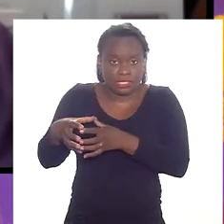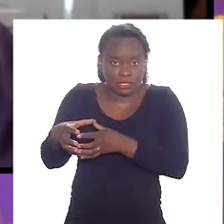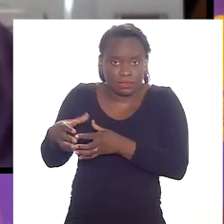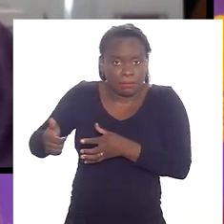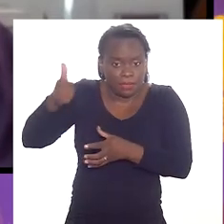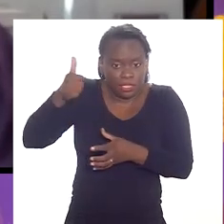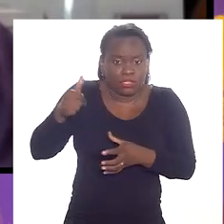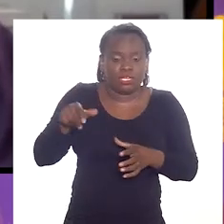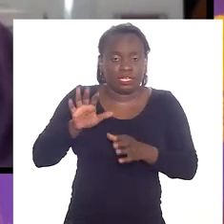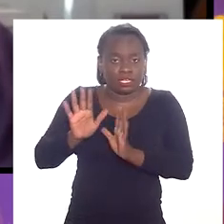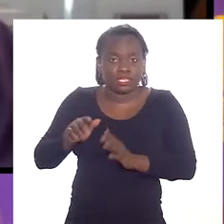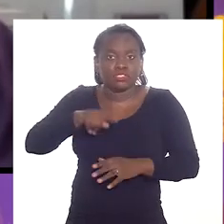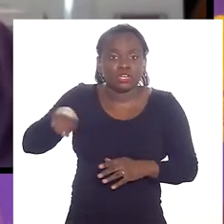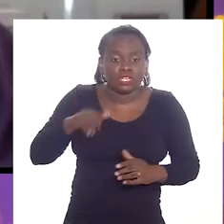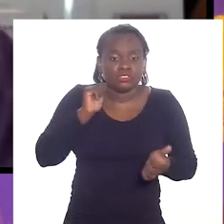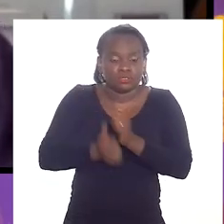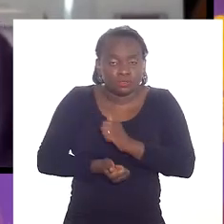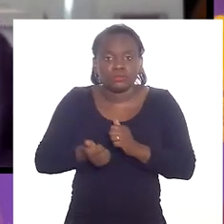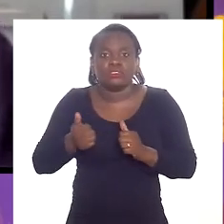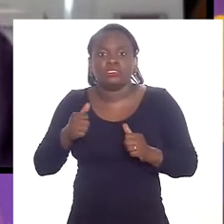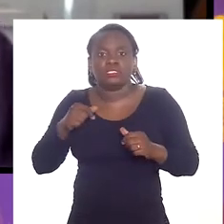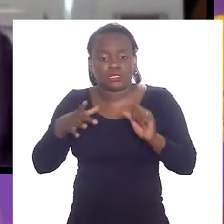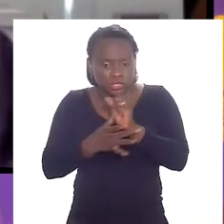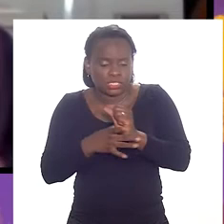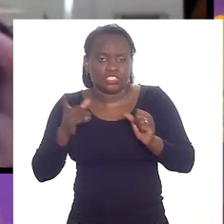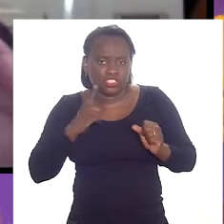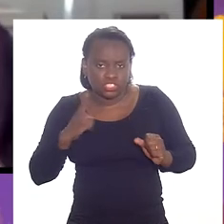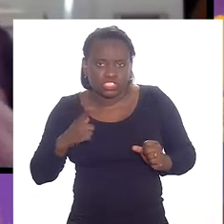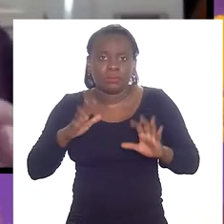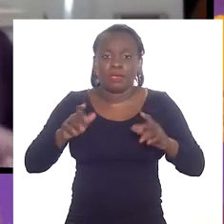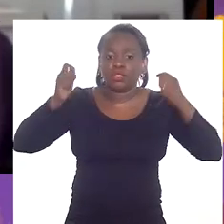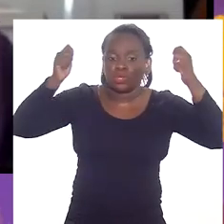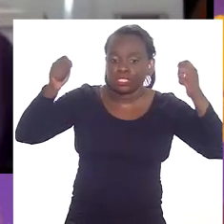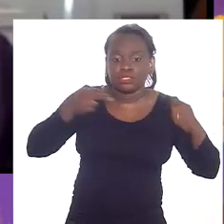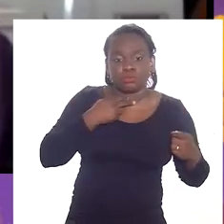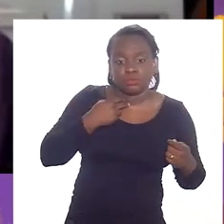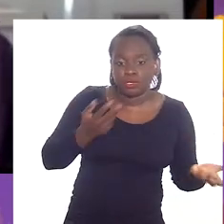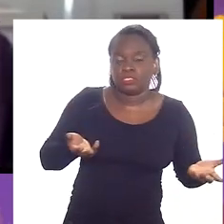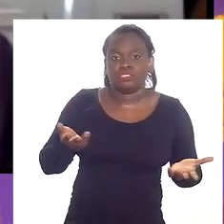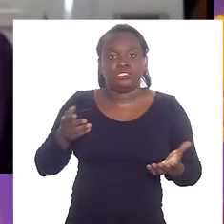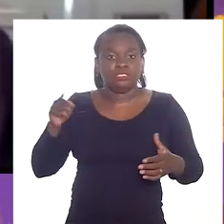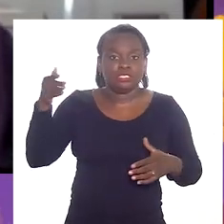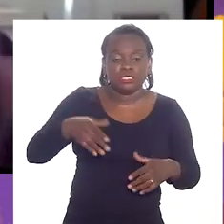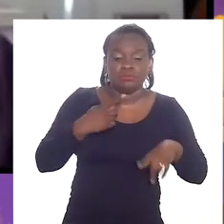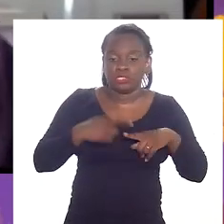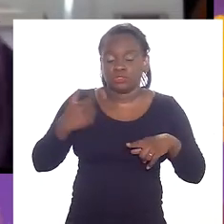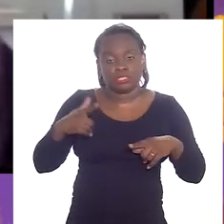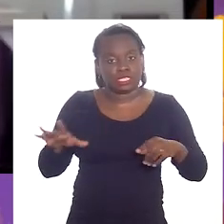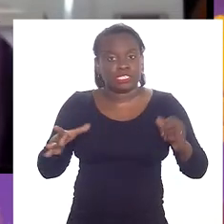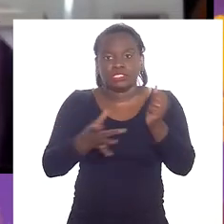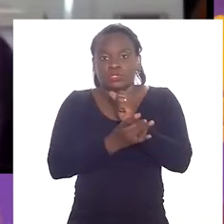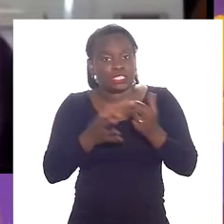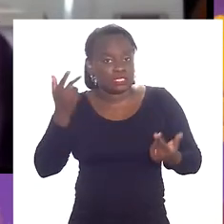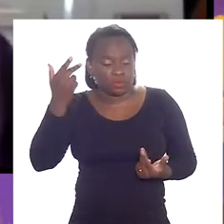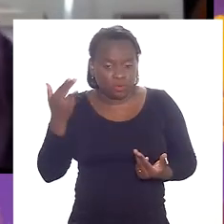estamos diante de um quadro que realmente me parece, com as ressalvas que o doutor Silvio fez, diante de um quadro